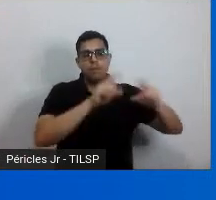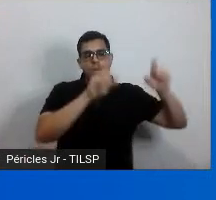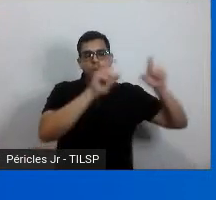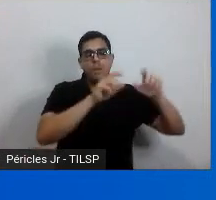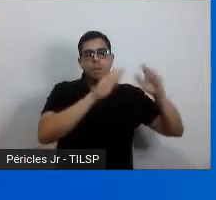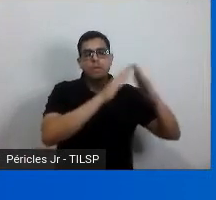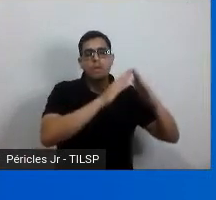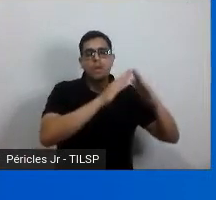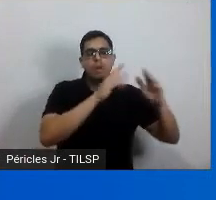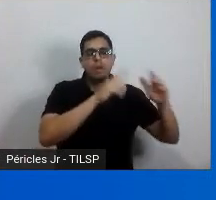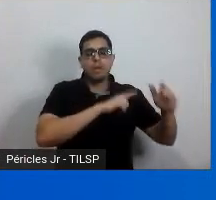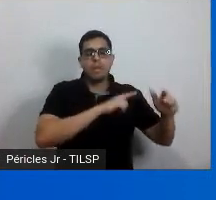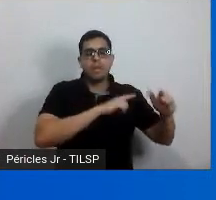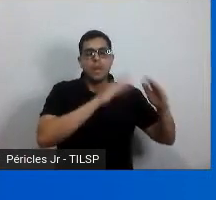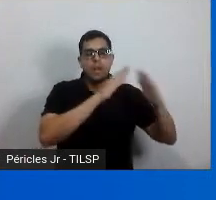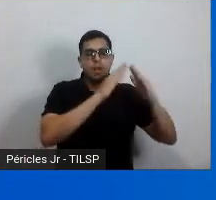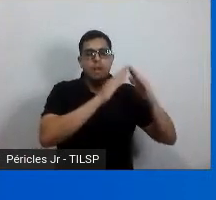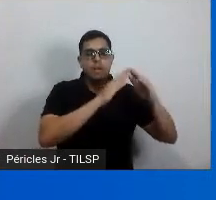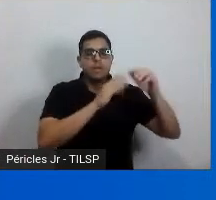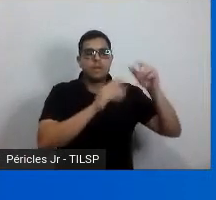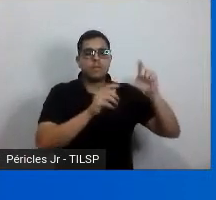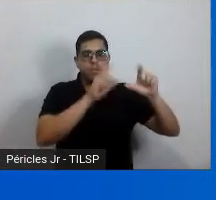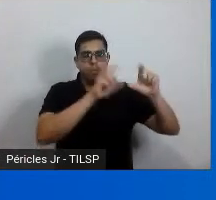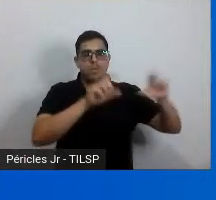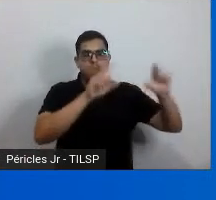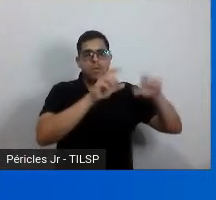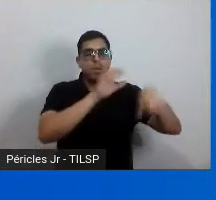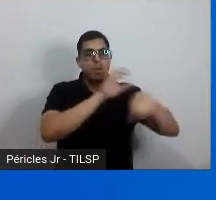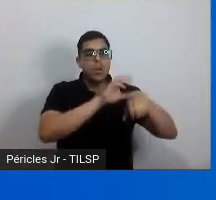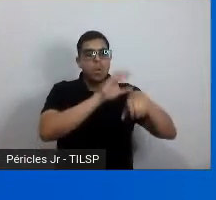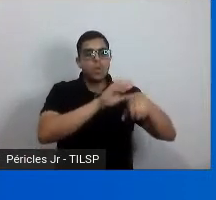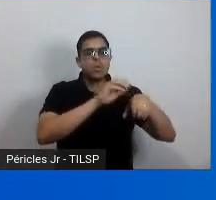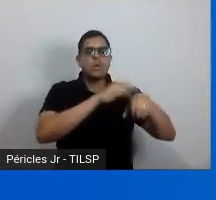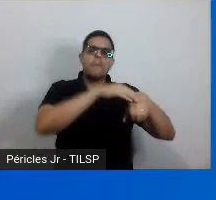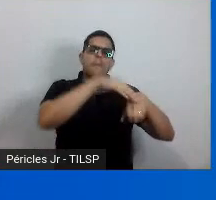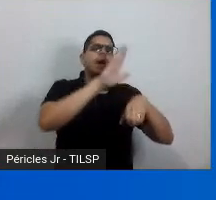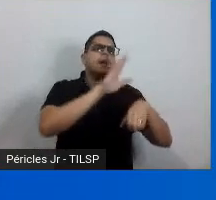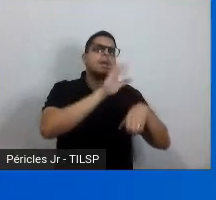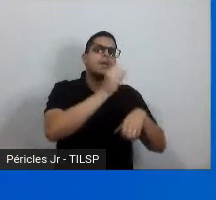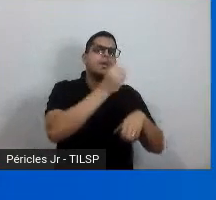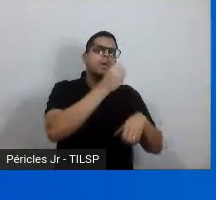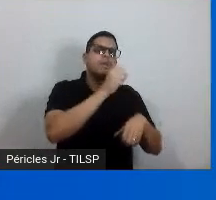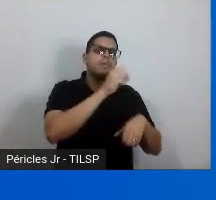tiveram oportunidade de fazer esses cursos próximo slide por favor